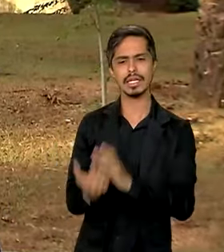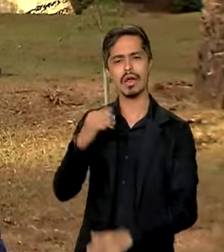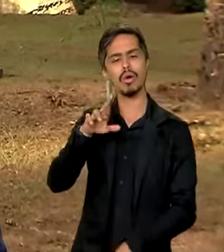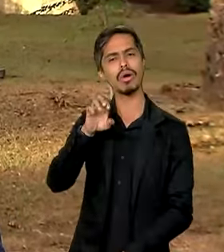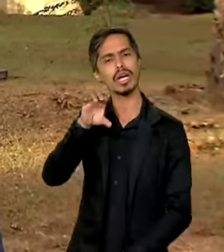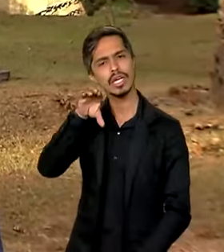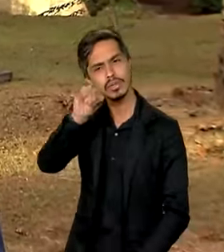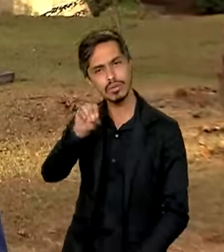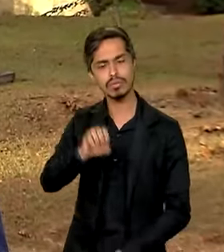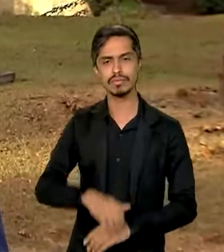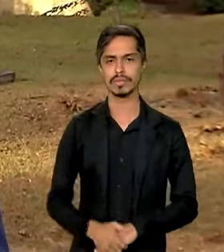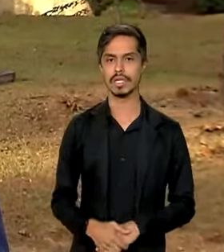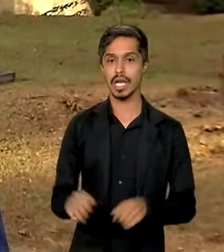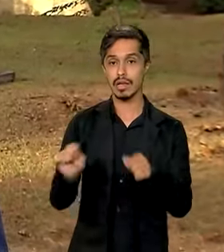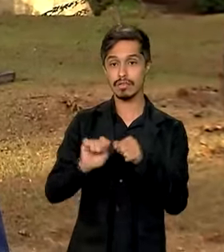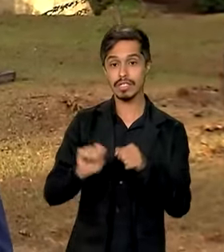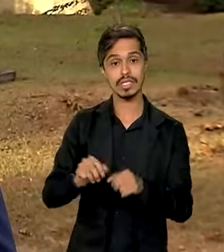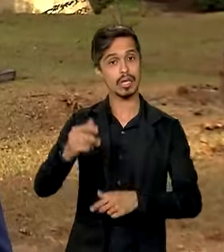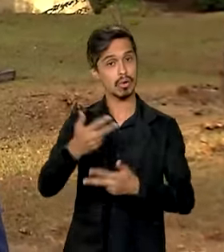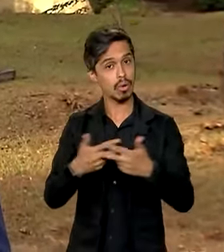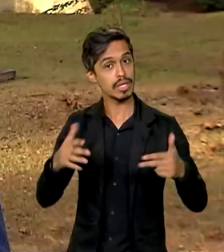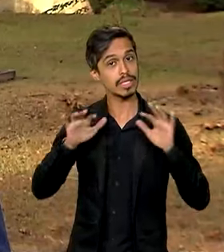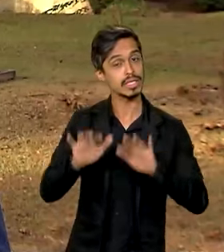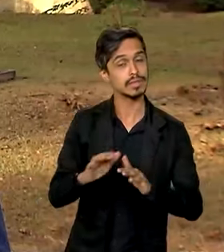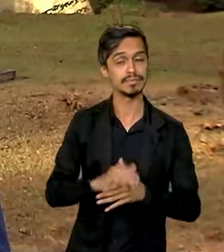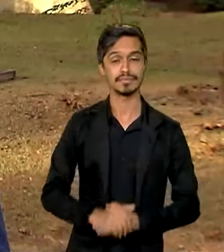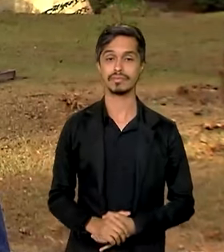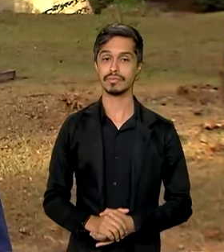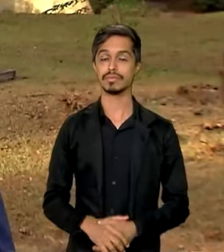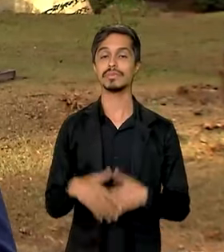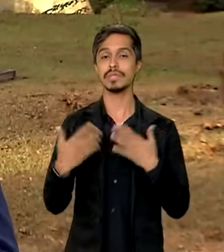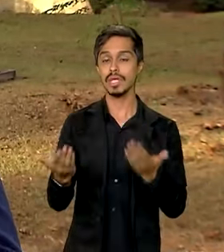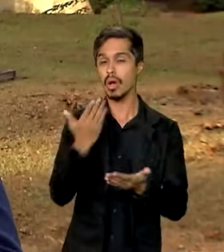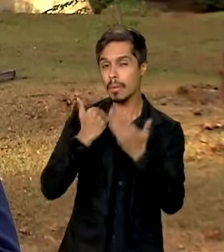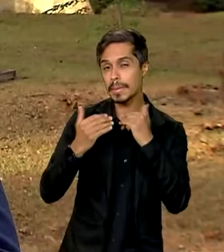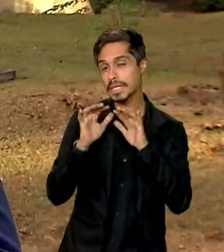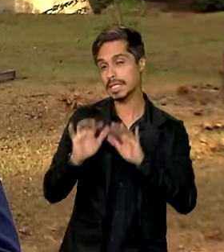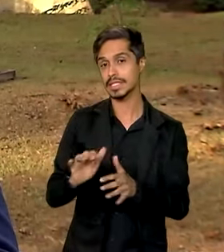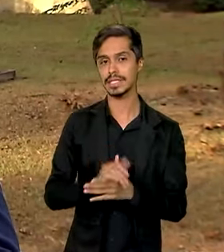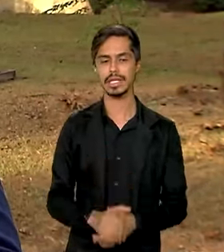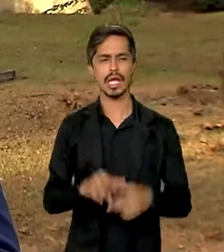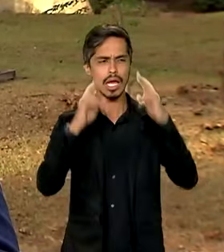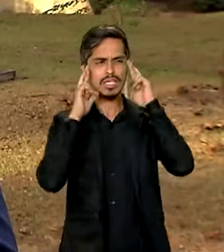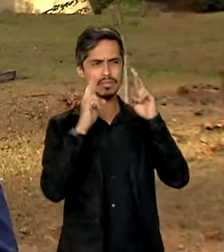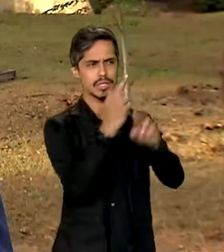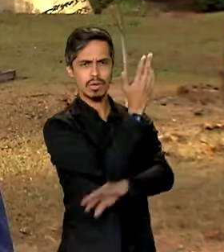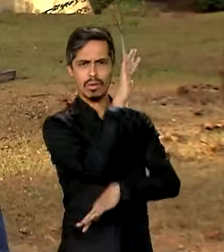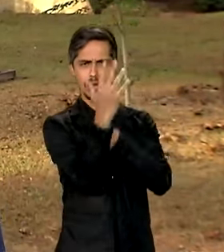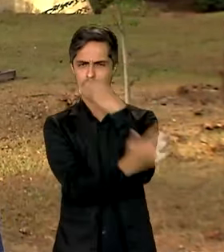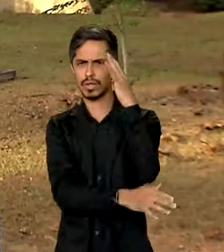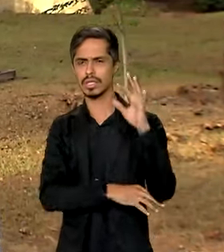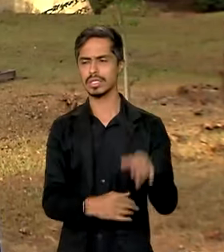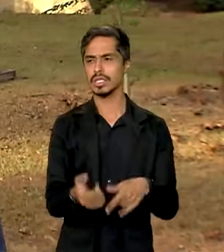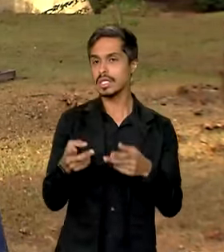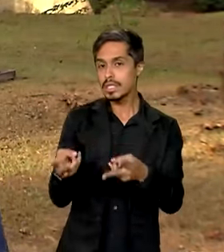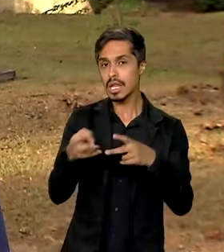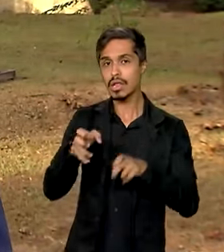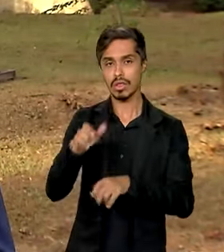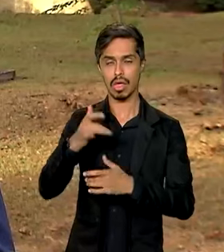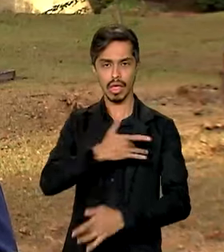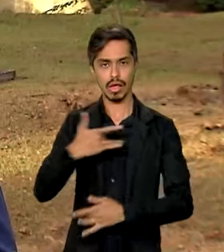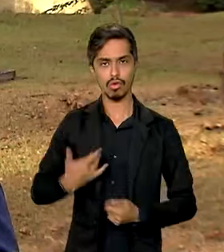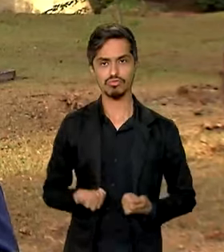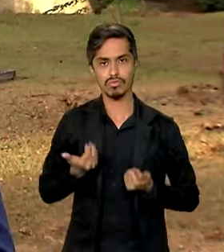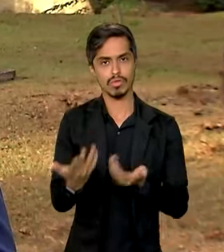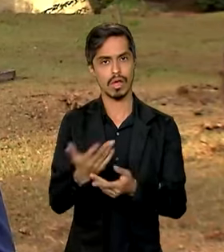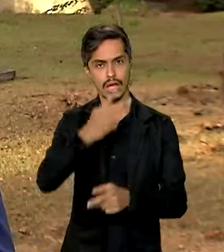orgânico, a produzir o produto orgânico, respeitando o meio ambiente, com previsão de saúde para o consumidor. Então a